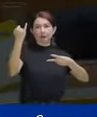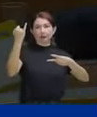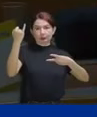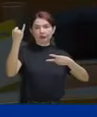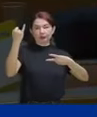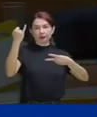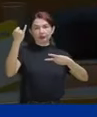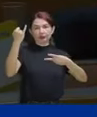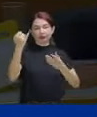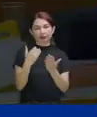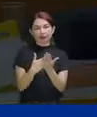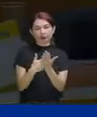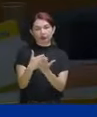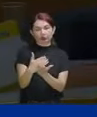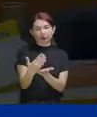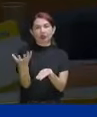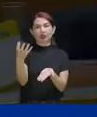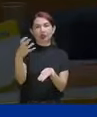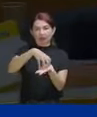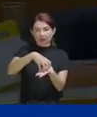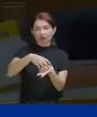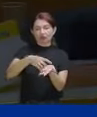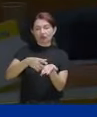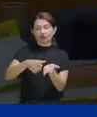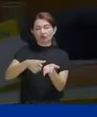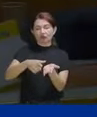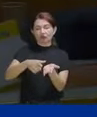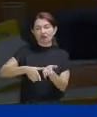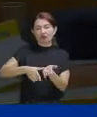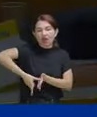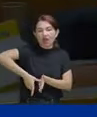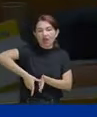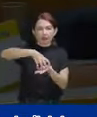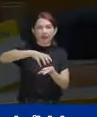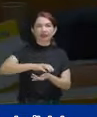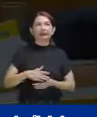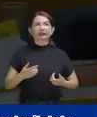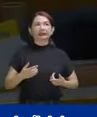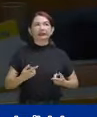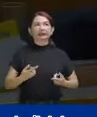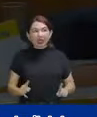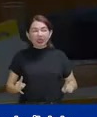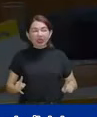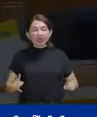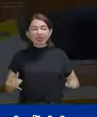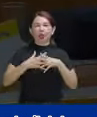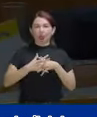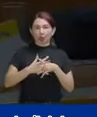peça como preliminares ao mérito, mas que, na verdade, essas,